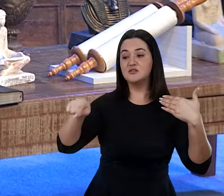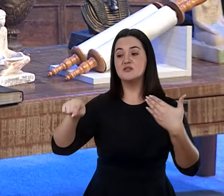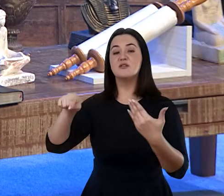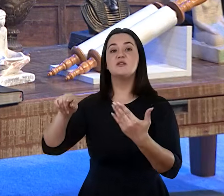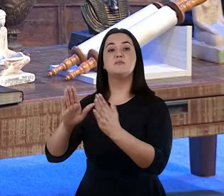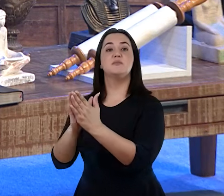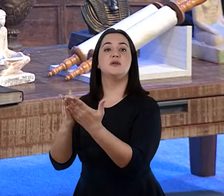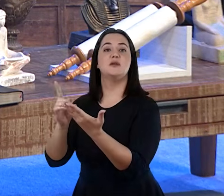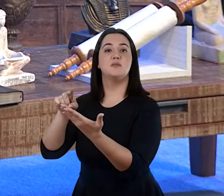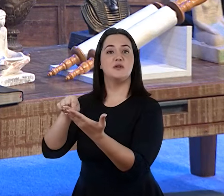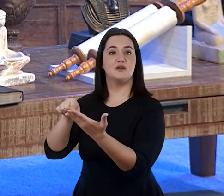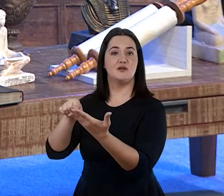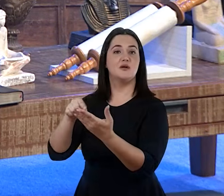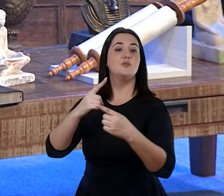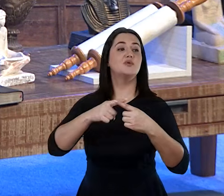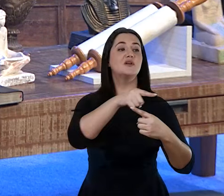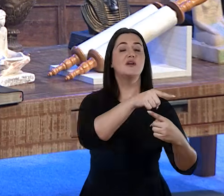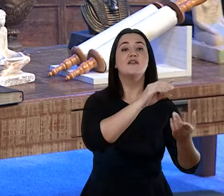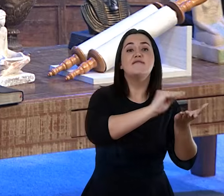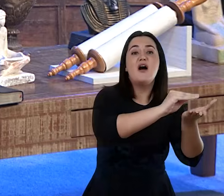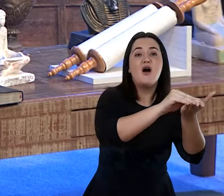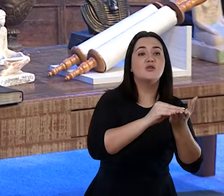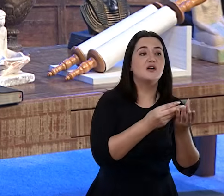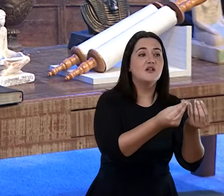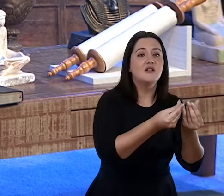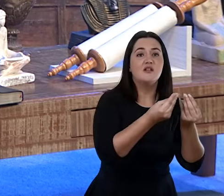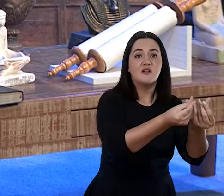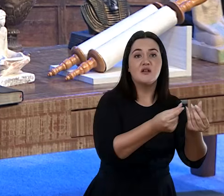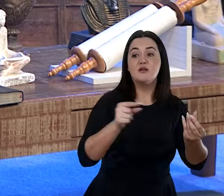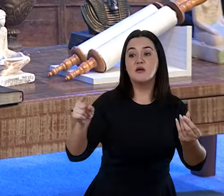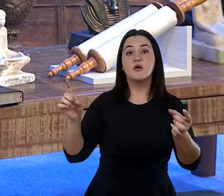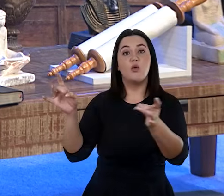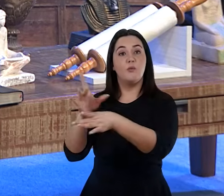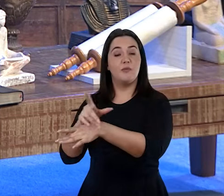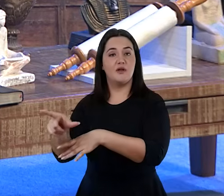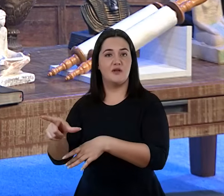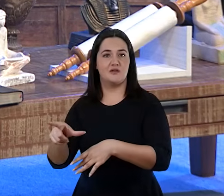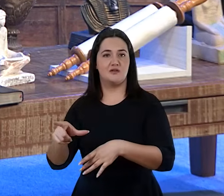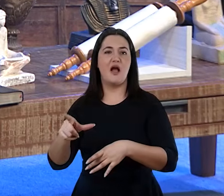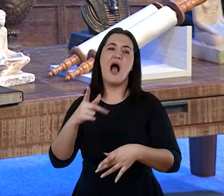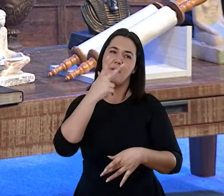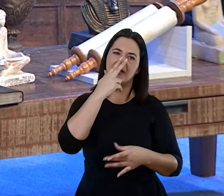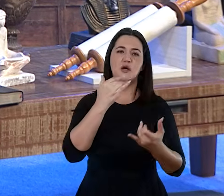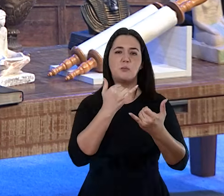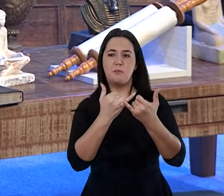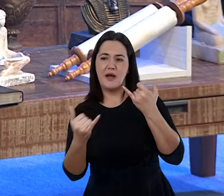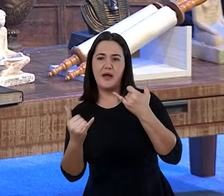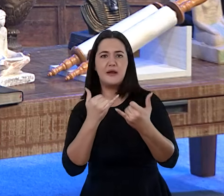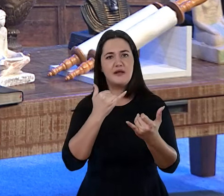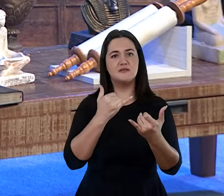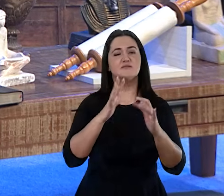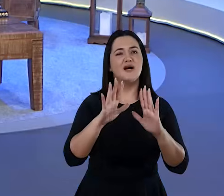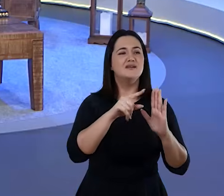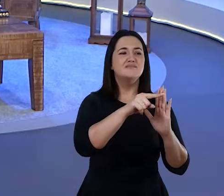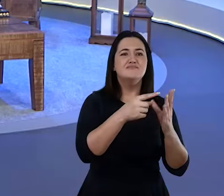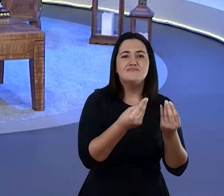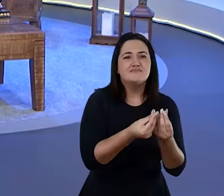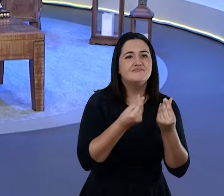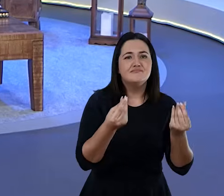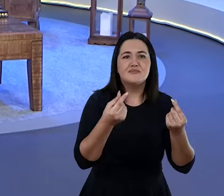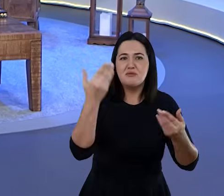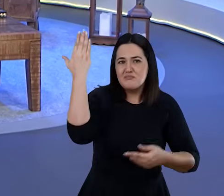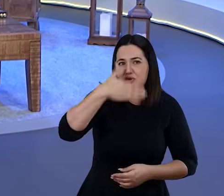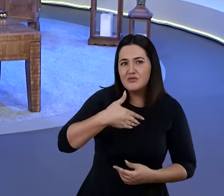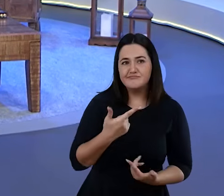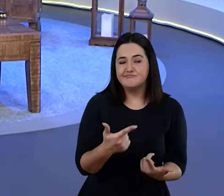latinos. Muito menos dizer que a Bíblia plagiou o mito pagão ou que tem similaridades com ele. Bom,